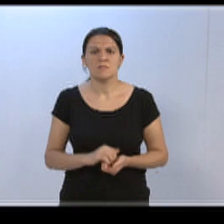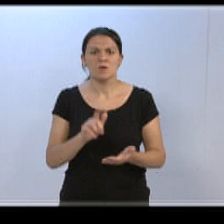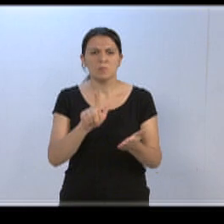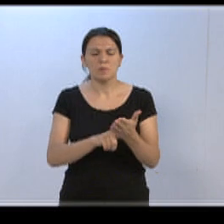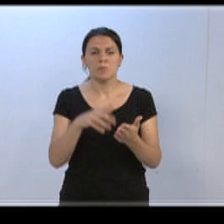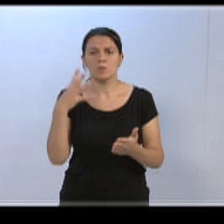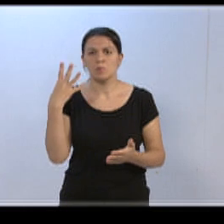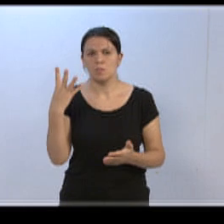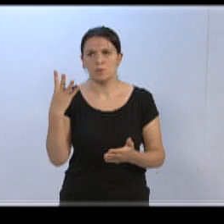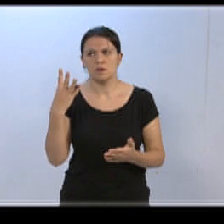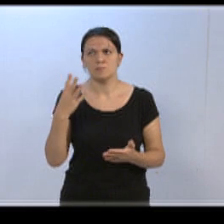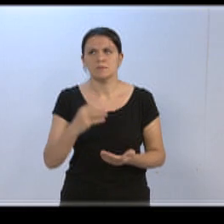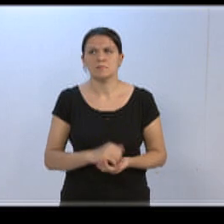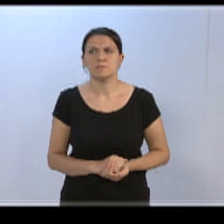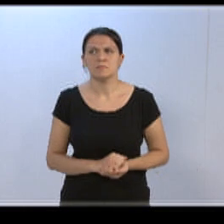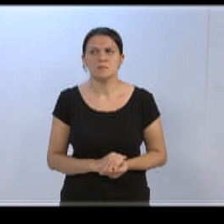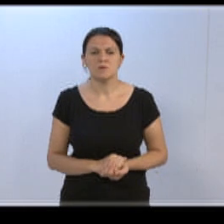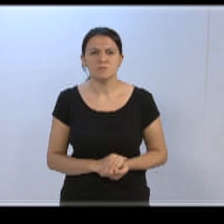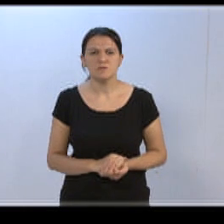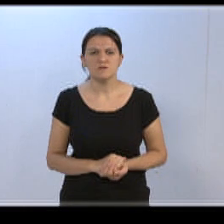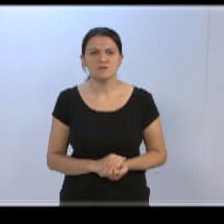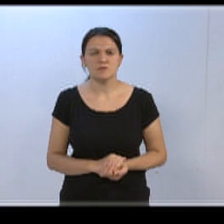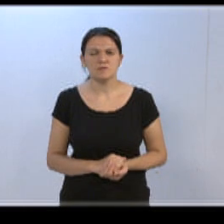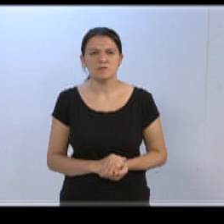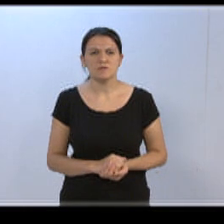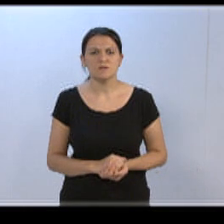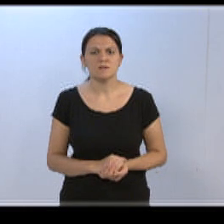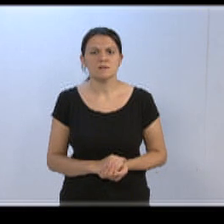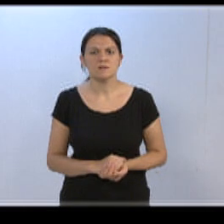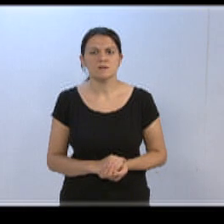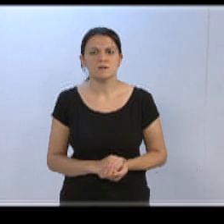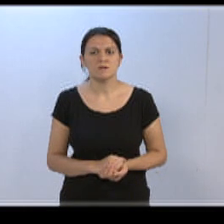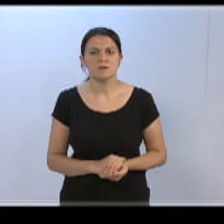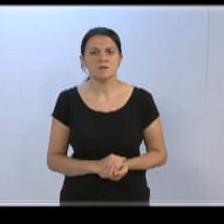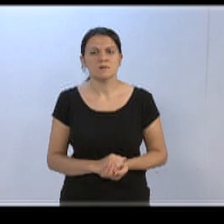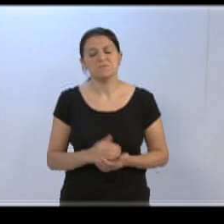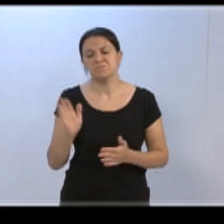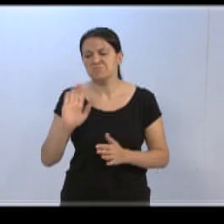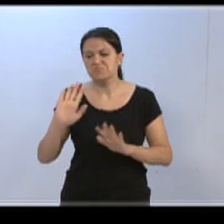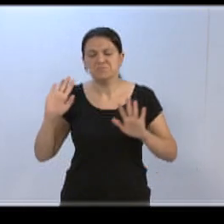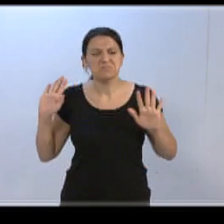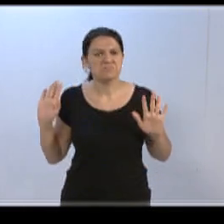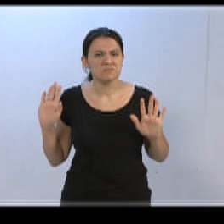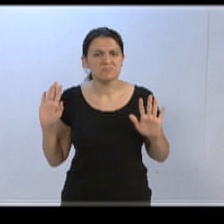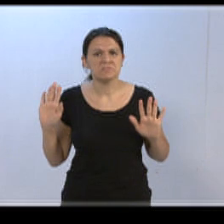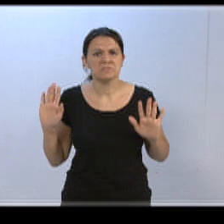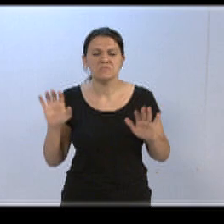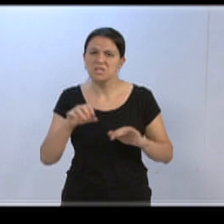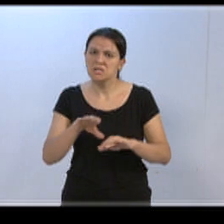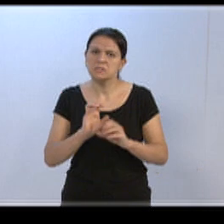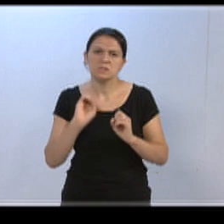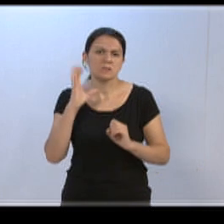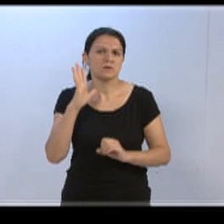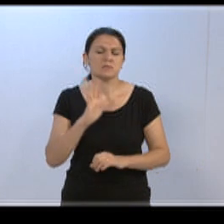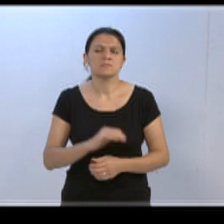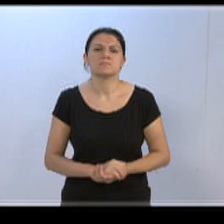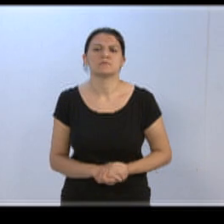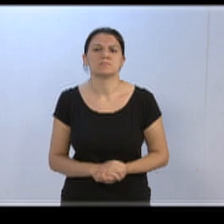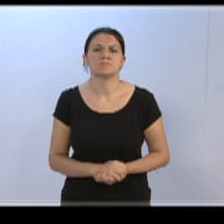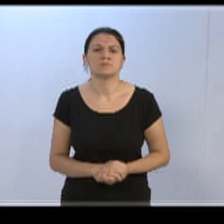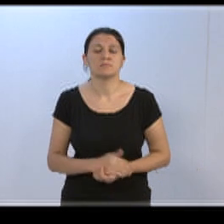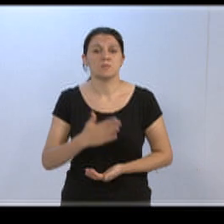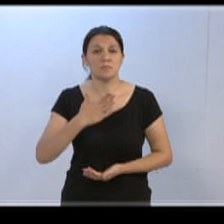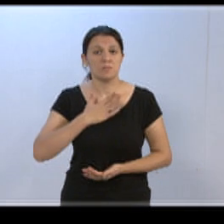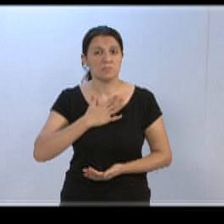Pode passar ali. Homologação. Assinou um acordo, nos despedimos e assim foi.